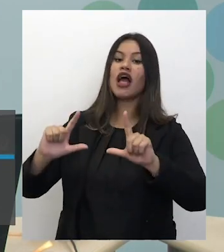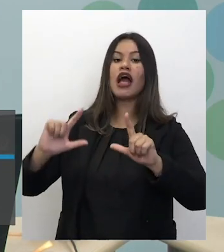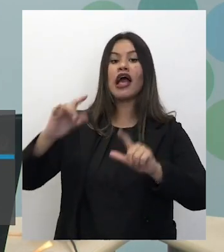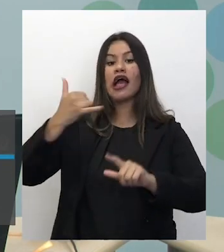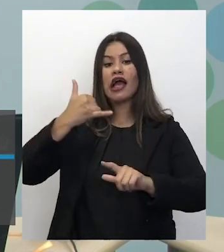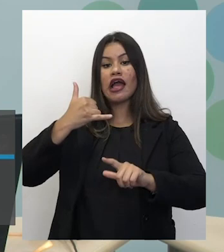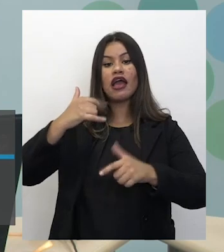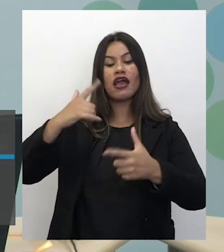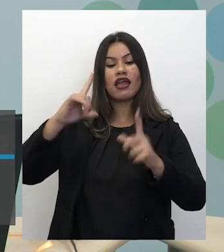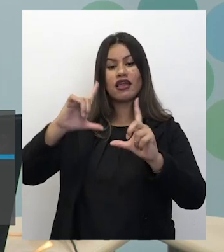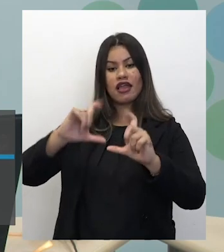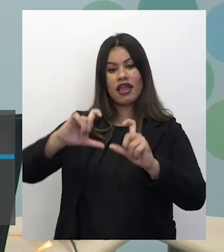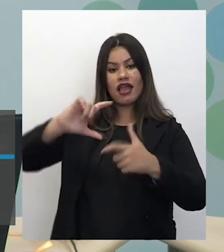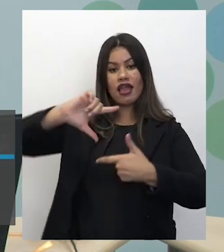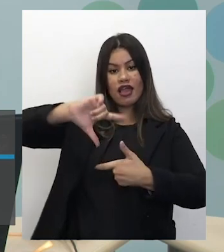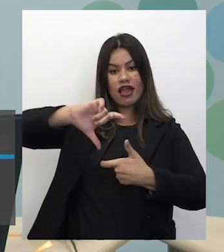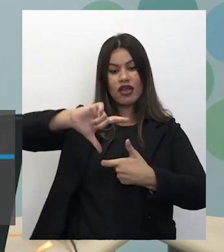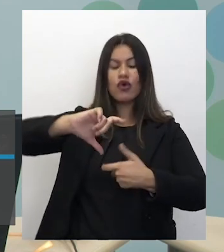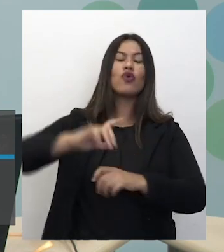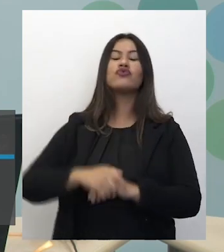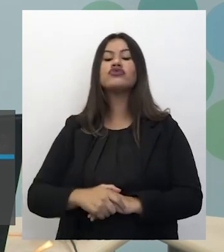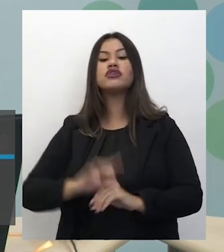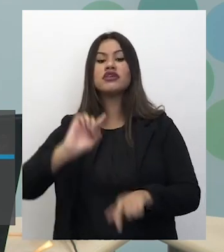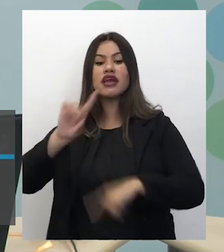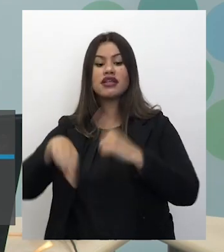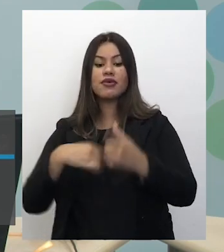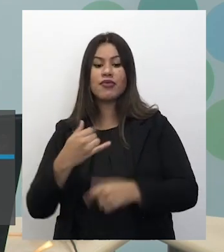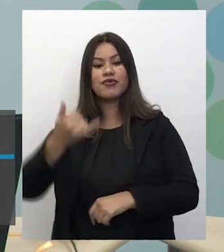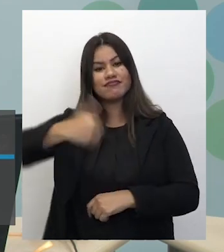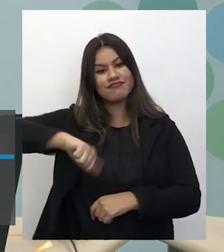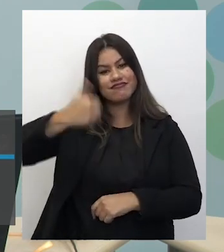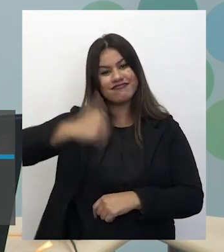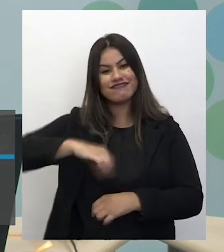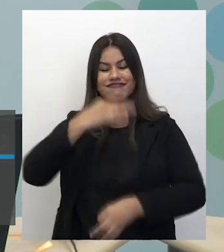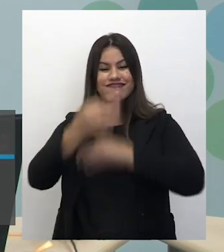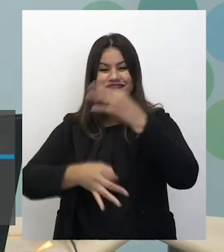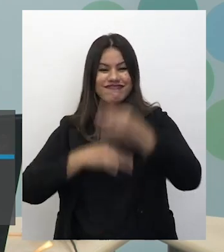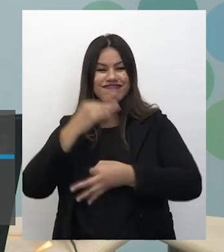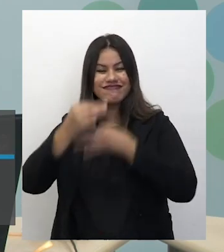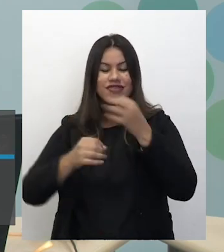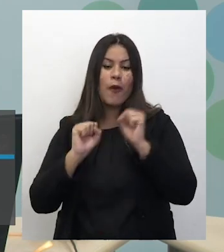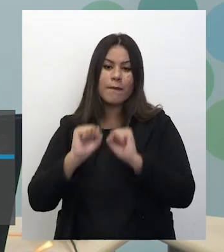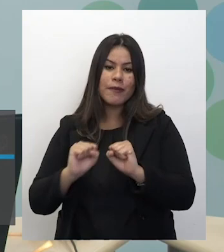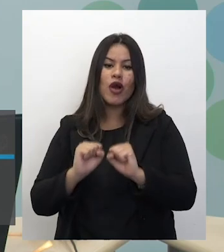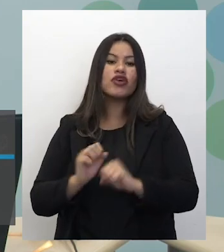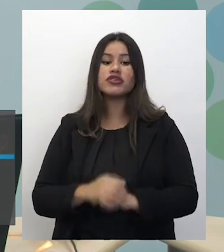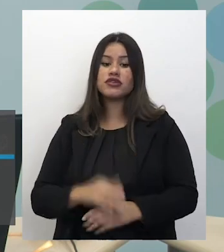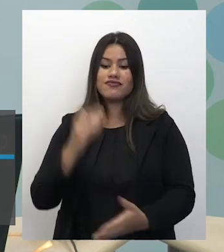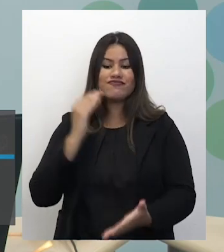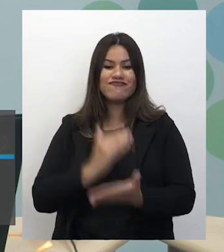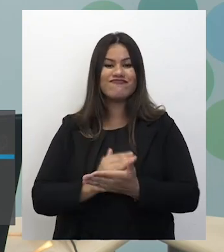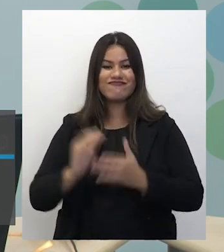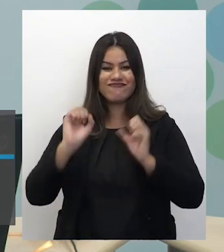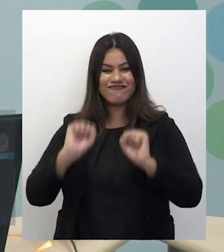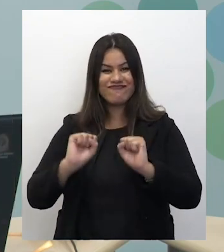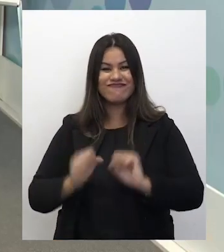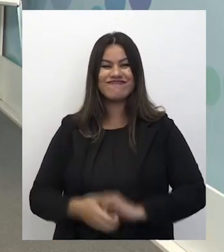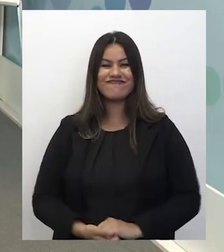e fazer e deixar seus comentários e avaliação com os seus comentários. O que você acha? Vamos começar? E aí?